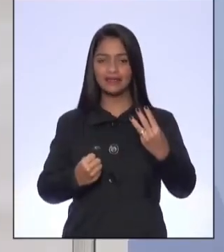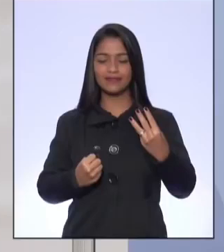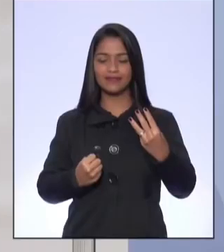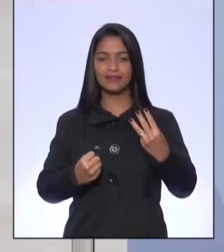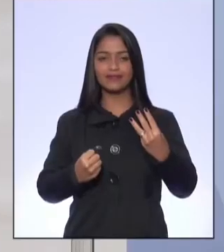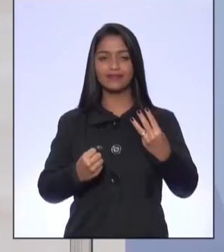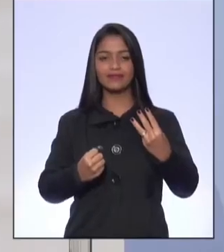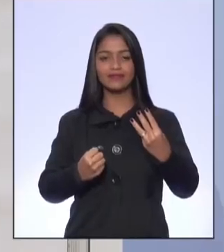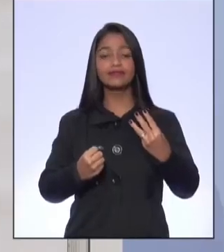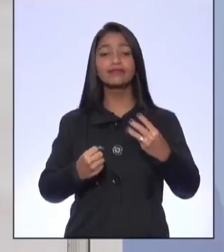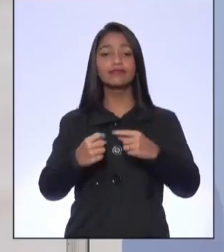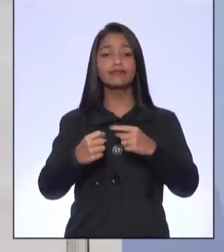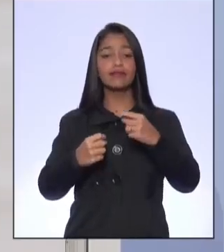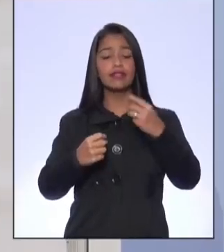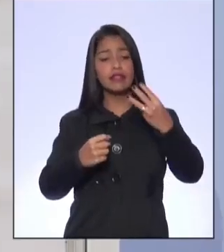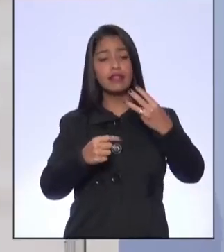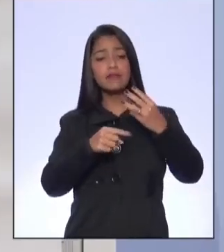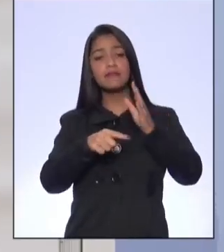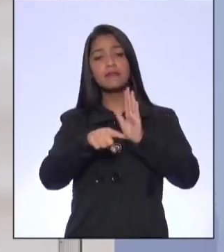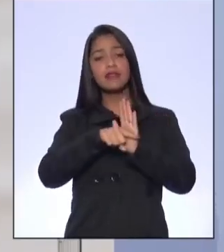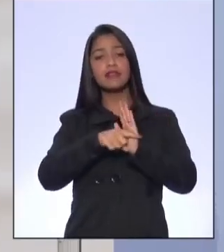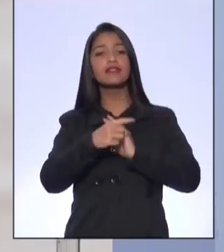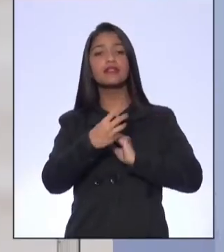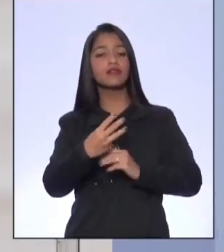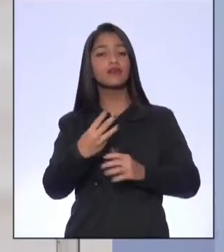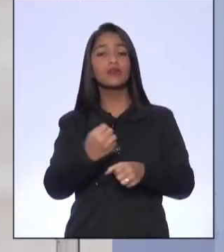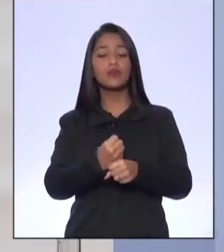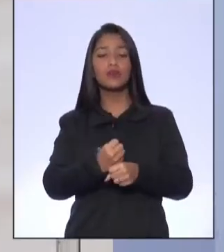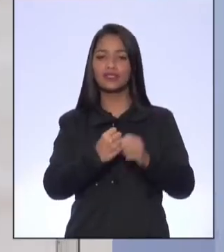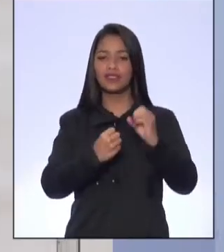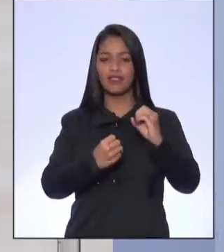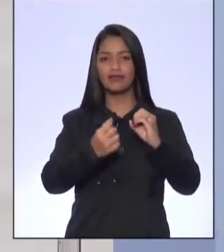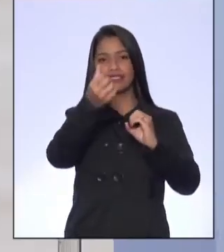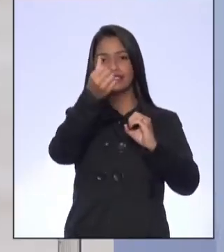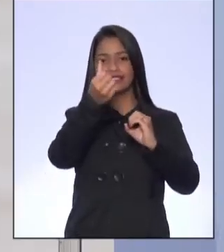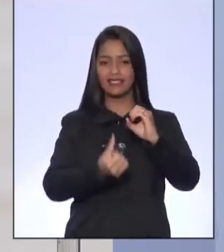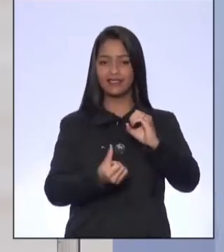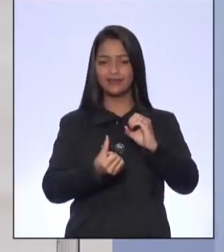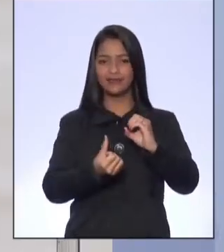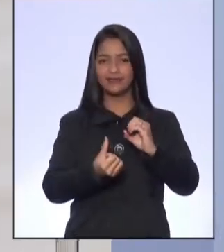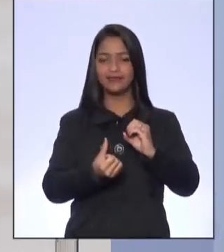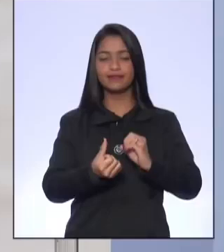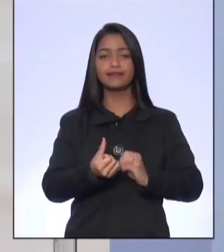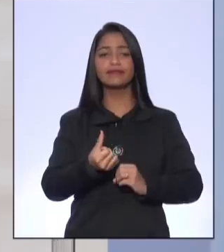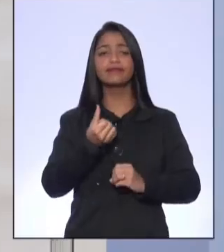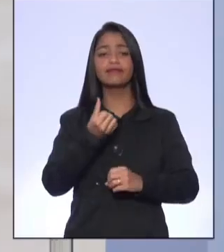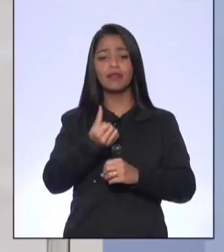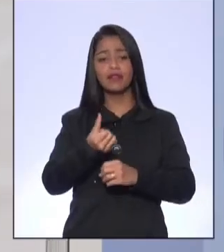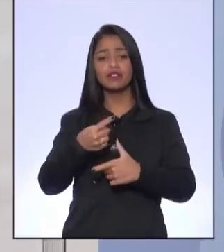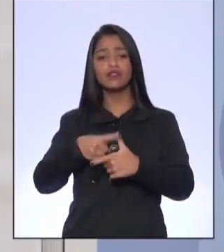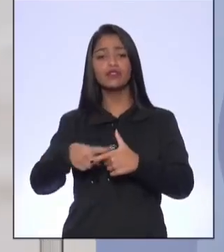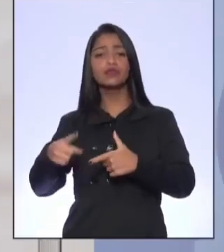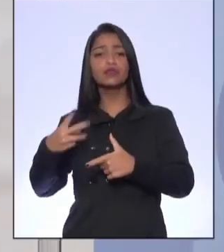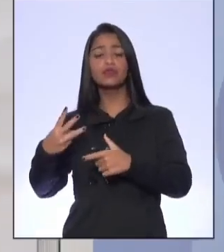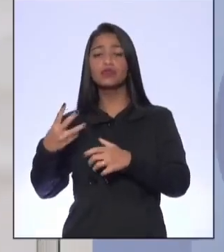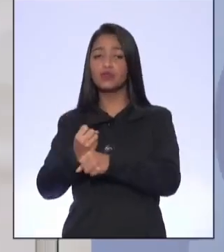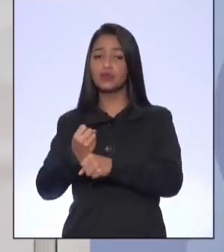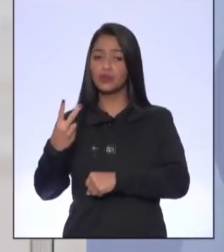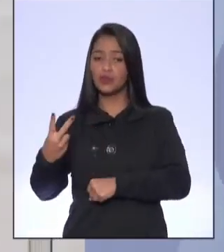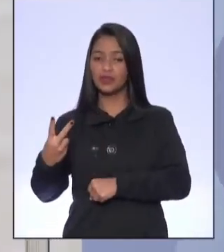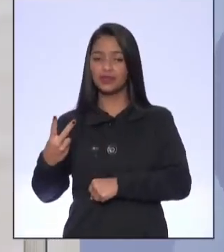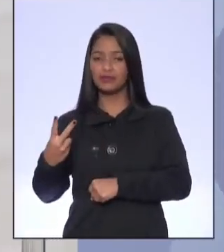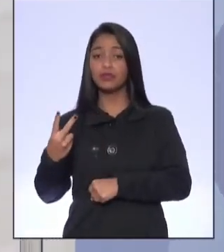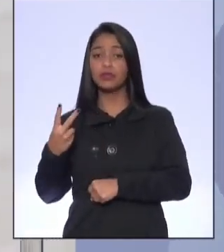o 6. Beleza? Então, 2, 2 vezes 3 dá 6, resta 0. Olha que legal.